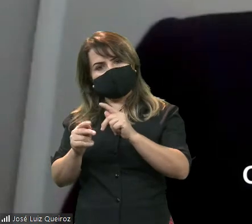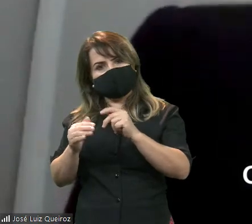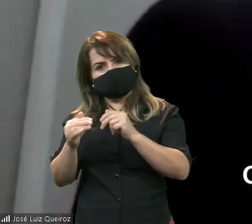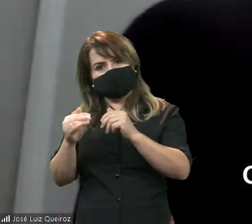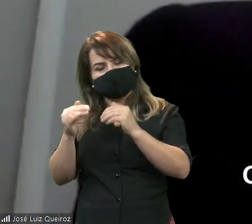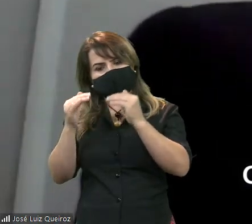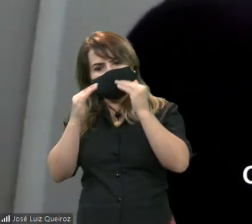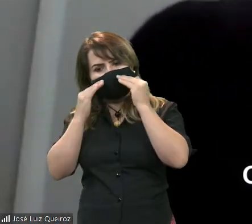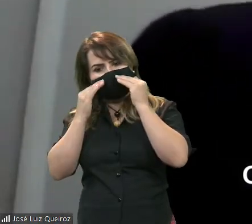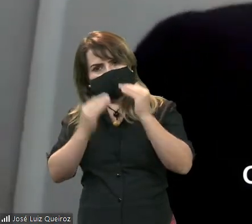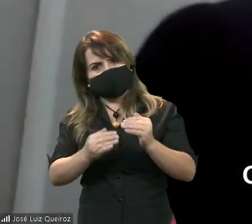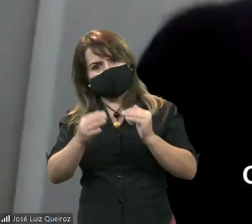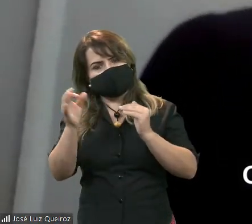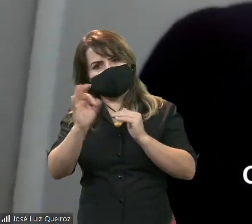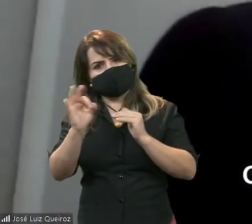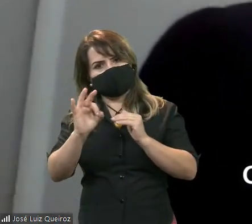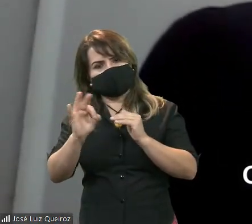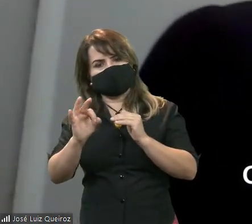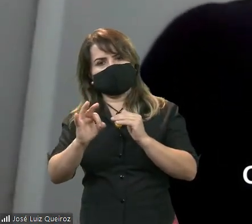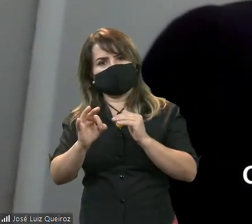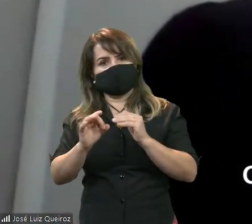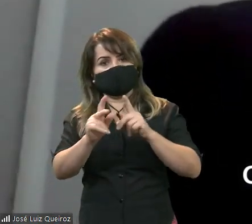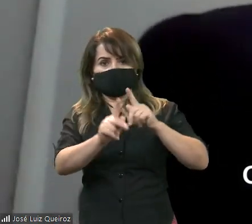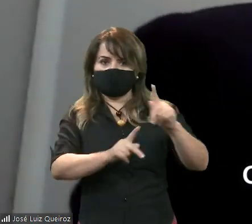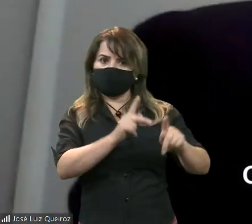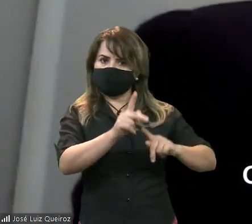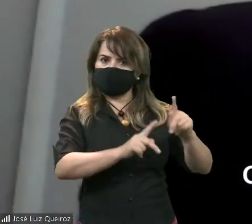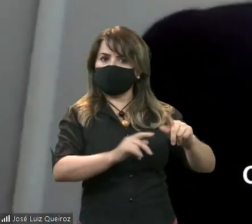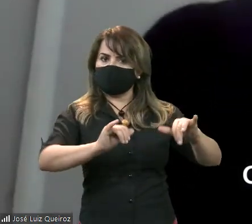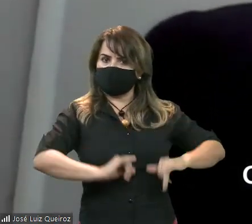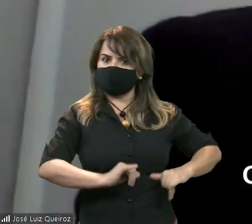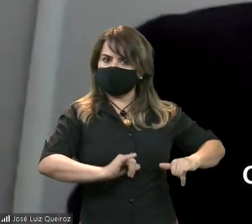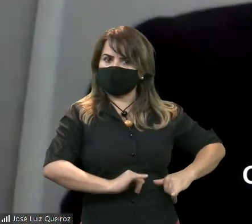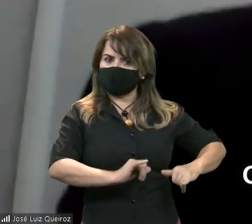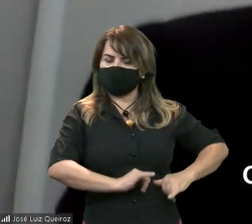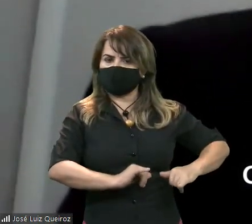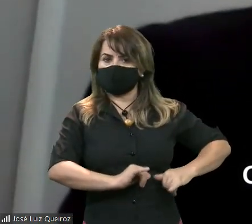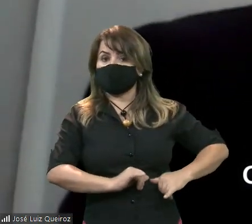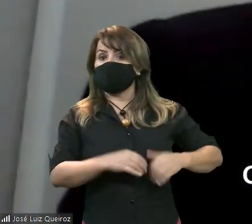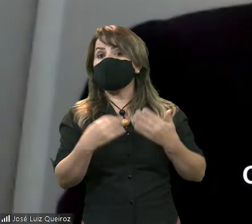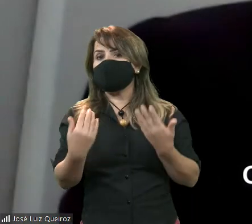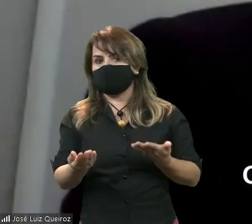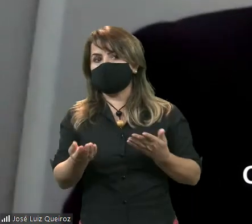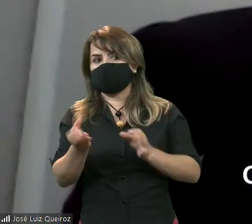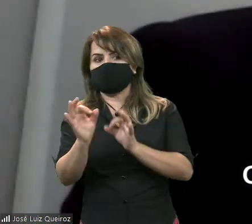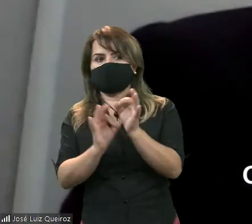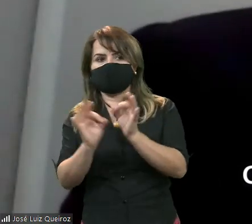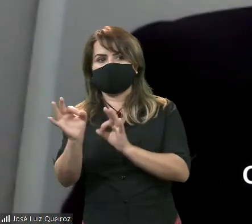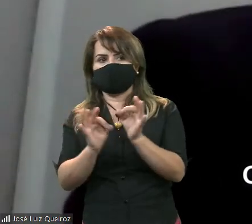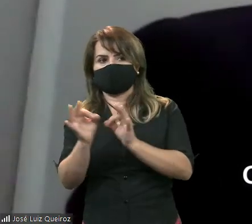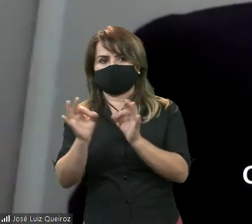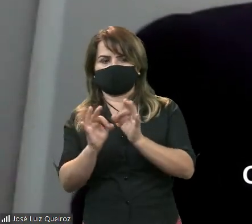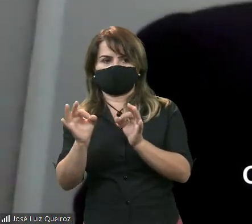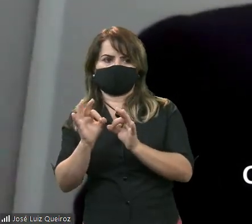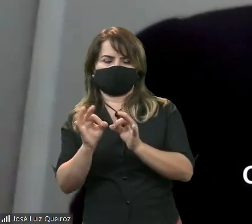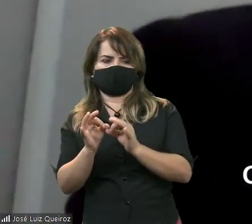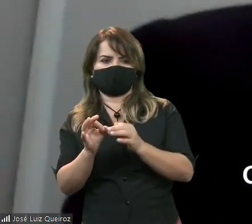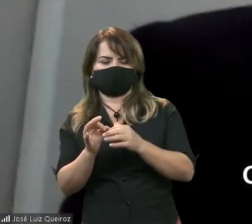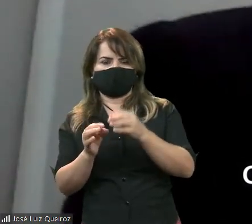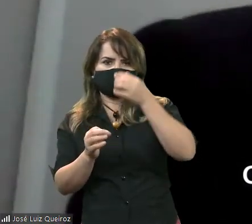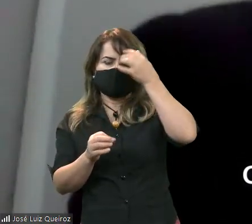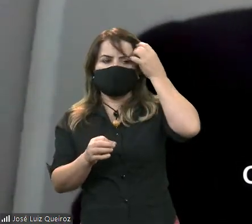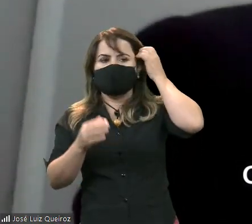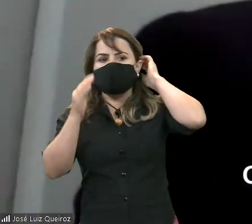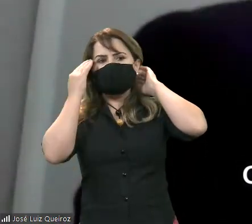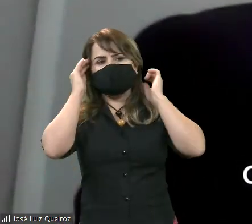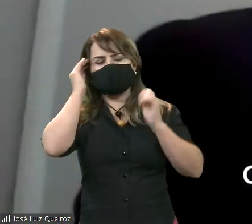vezes quem é penalizado com isso é o contribuinte. Então, o projeto, pelo que o secretário expôs para nós, que